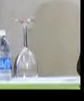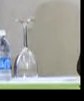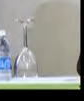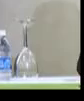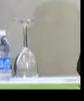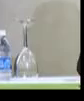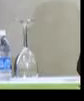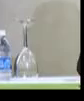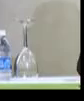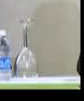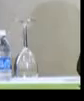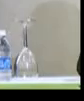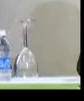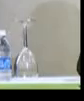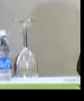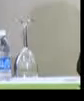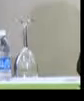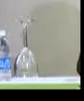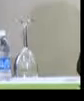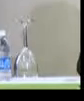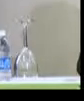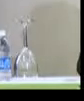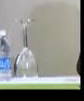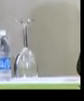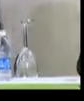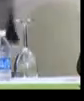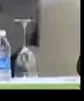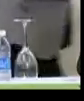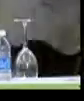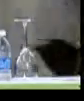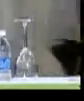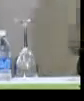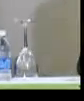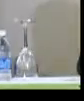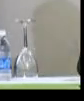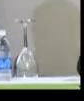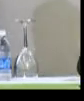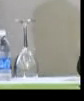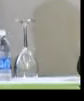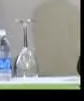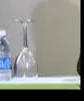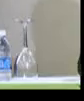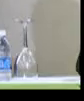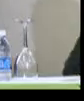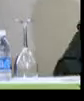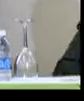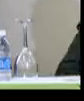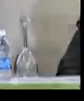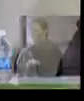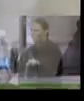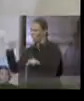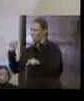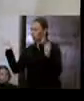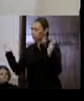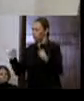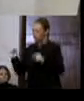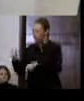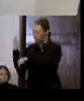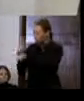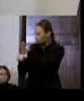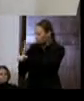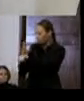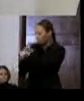aquela condição prévia para que a pessoa se insira no mercado de trabalho. Não adianta a gente criar vagas ou até